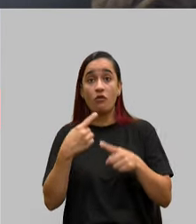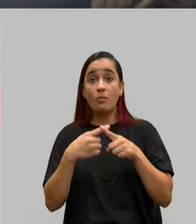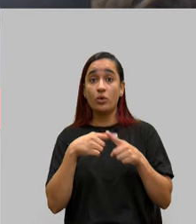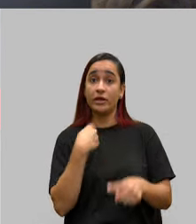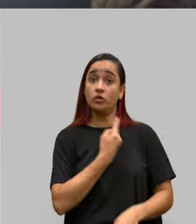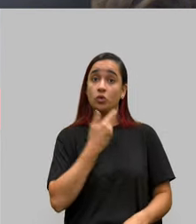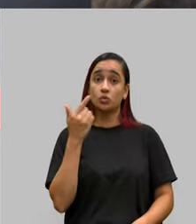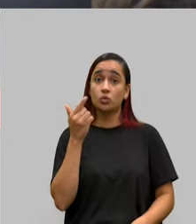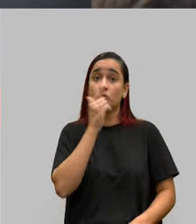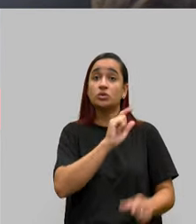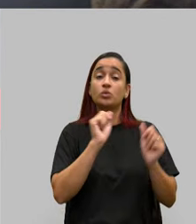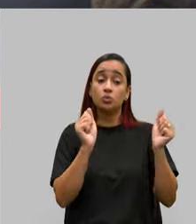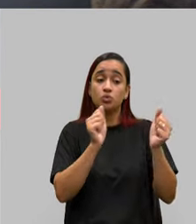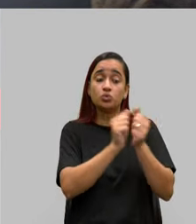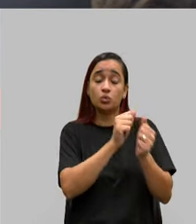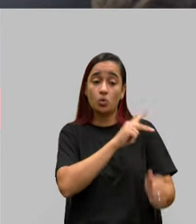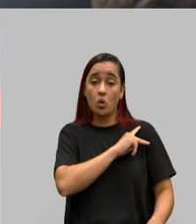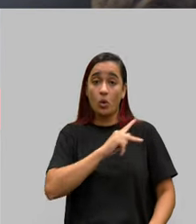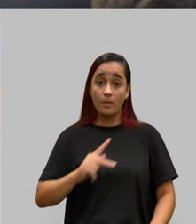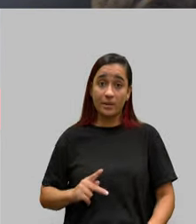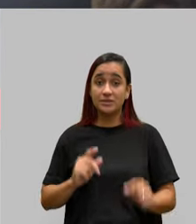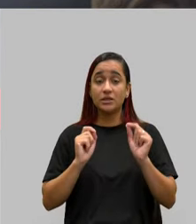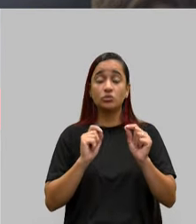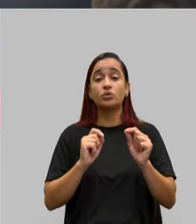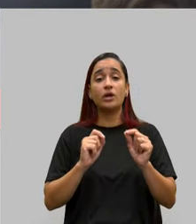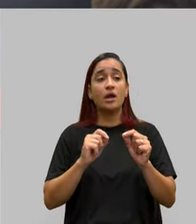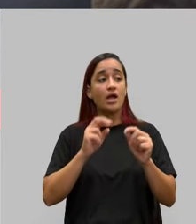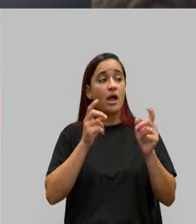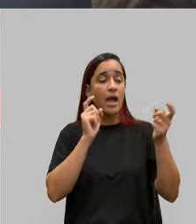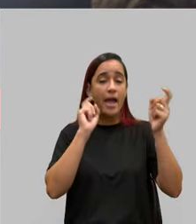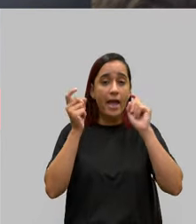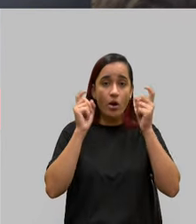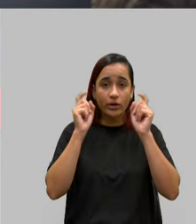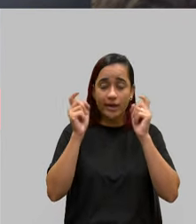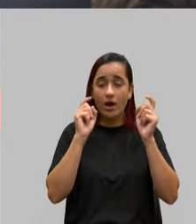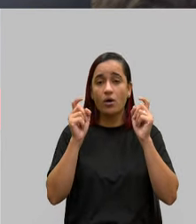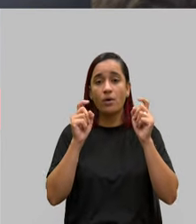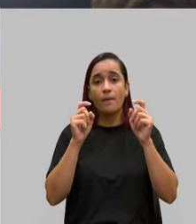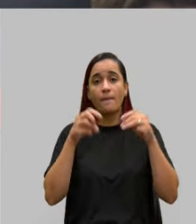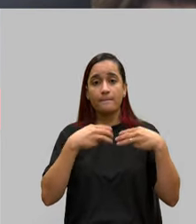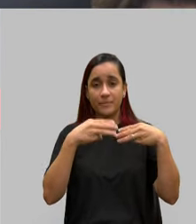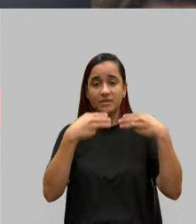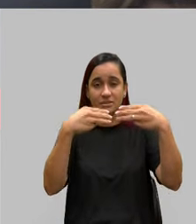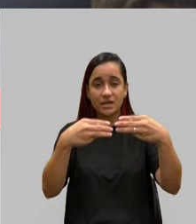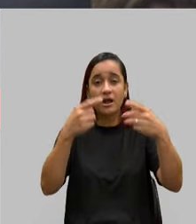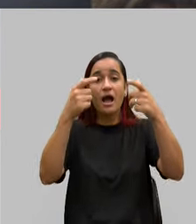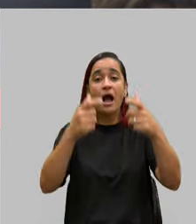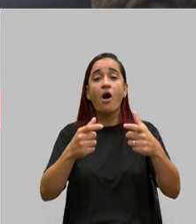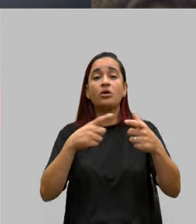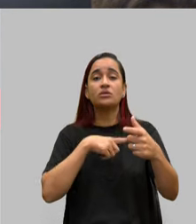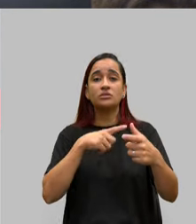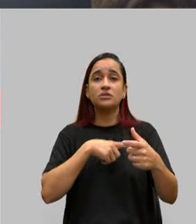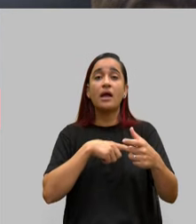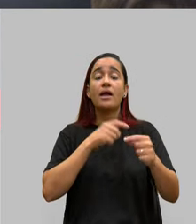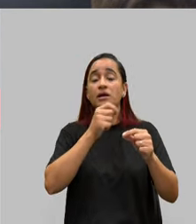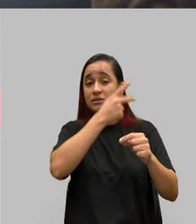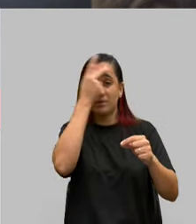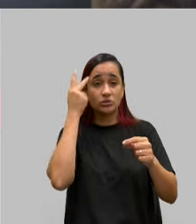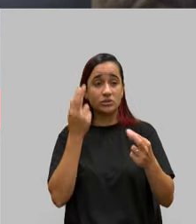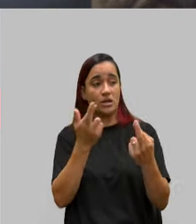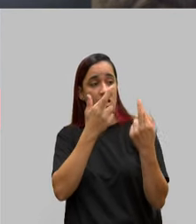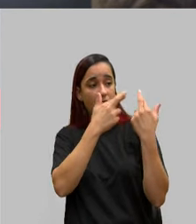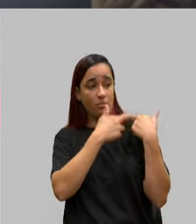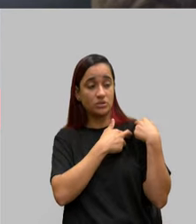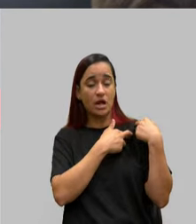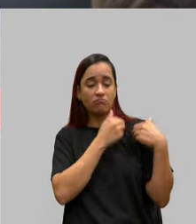da república uma reunião interministerial onde os atores do Poder Executivo responsáveis pela regulamentação a cada dia que